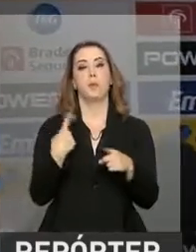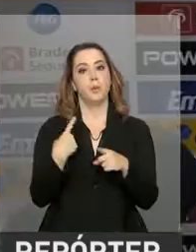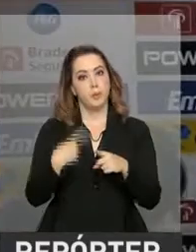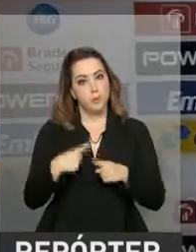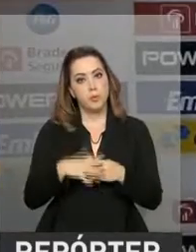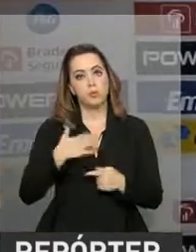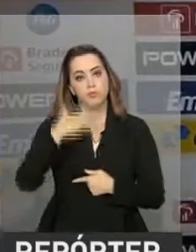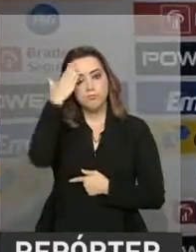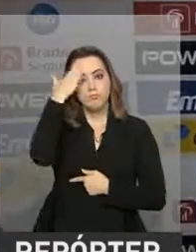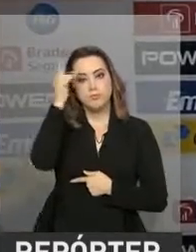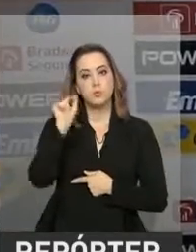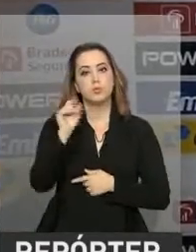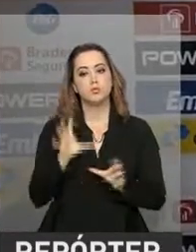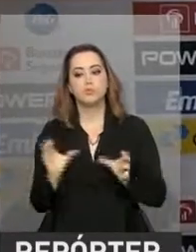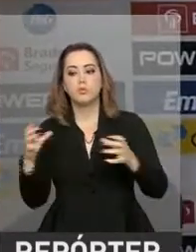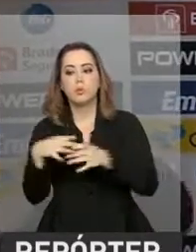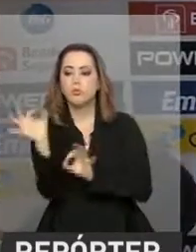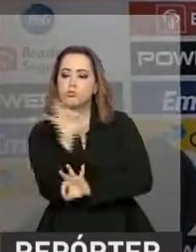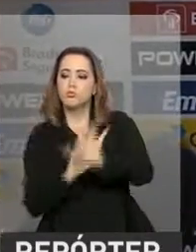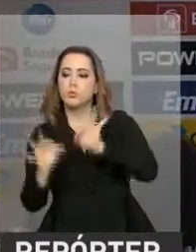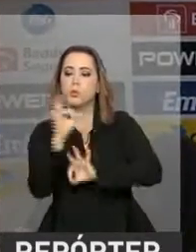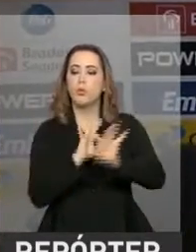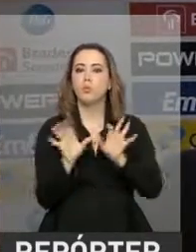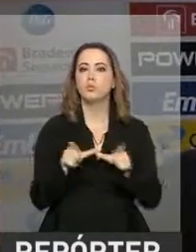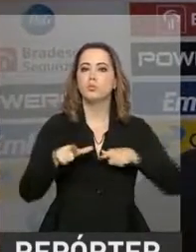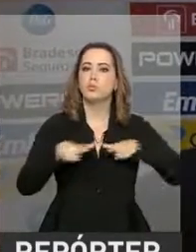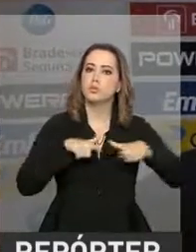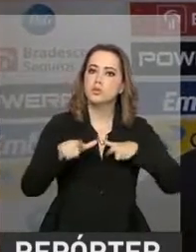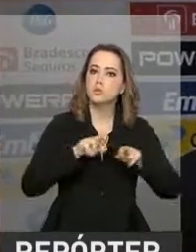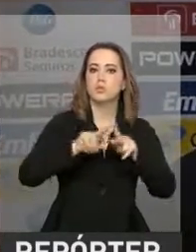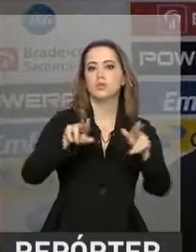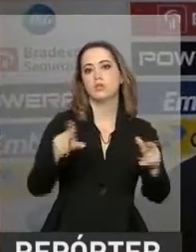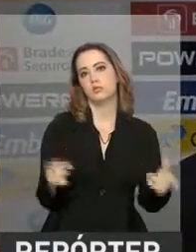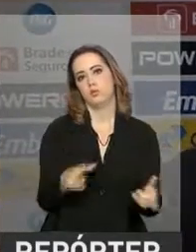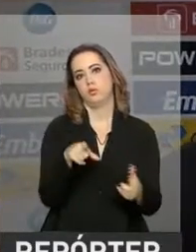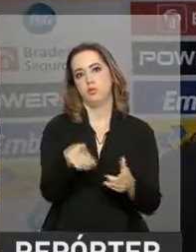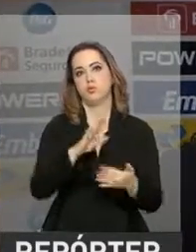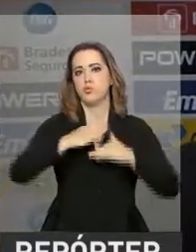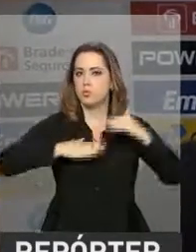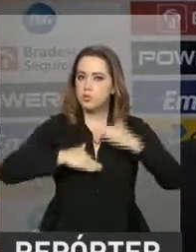existia uma equipe que trabalhava comigo, uma equipe multidisciplinar que também foi incentivada por esse plano.